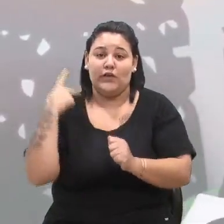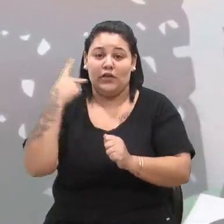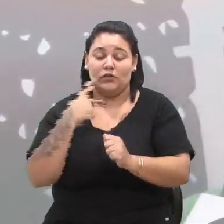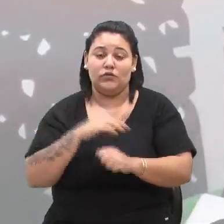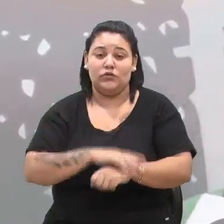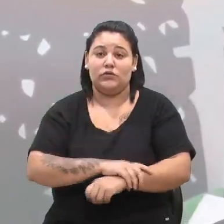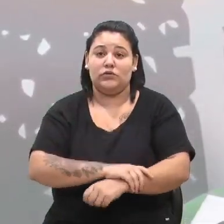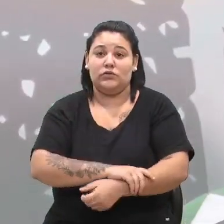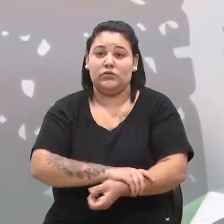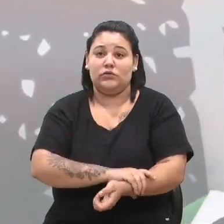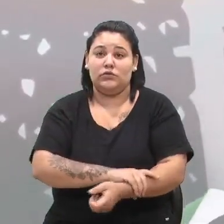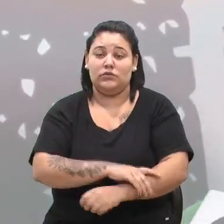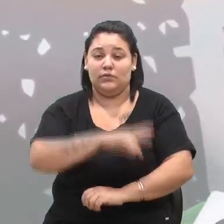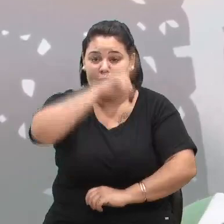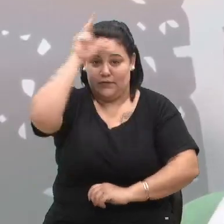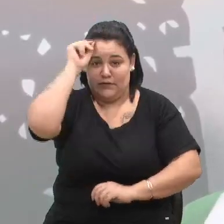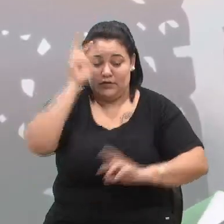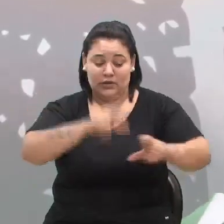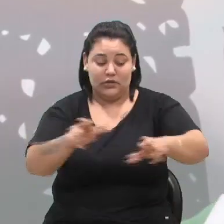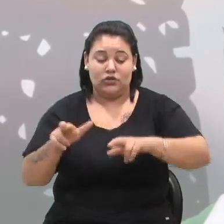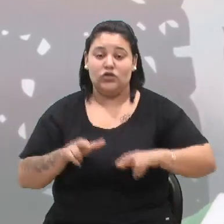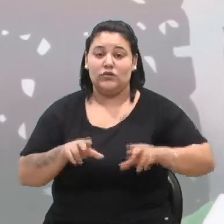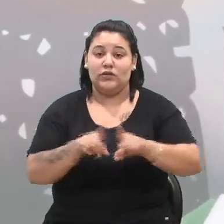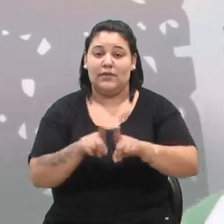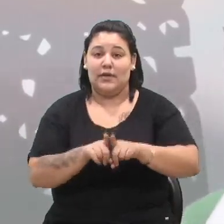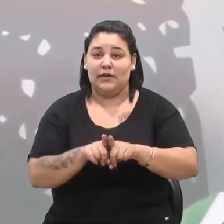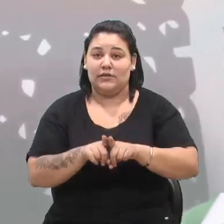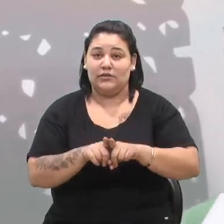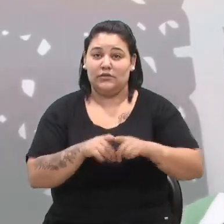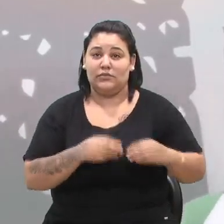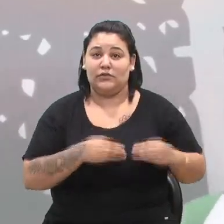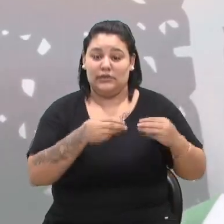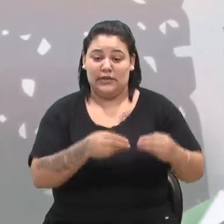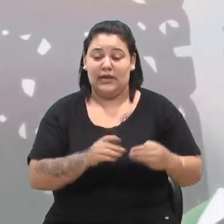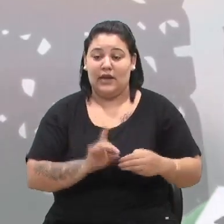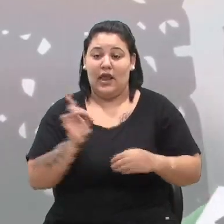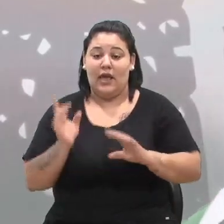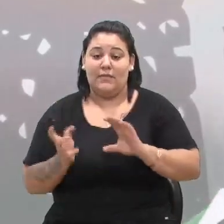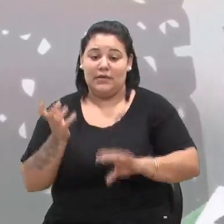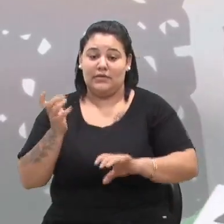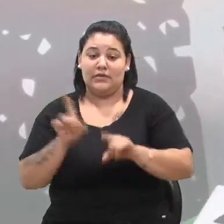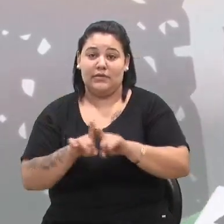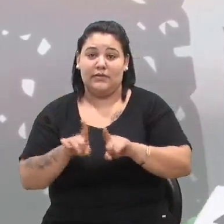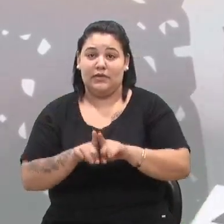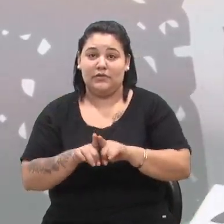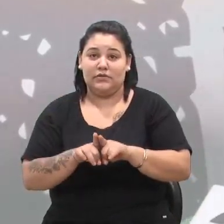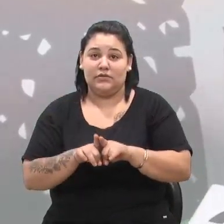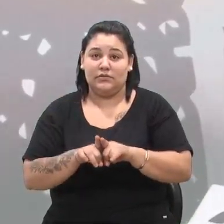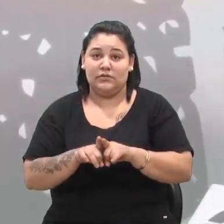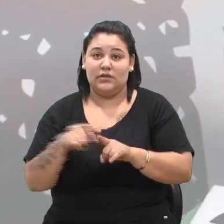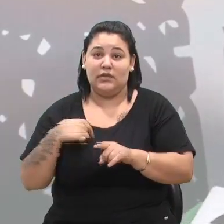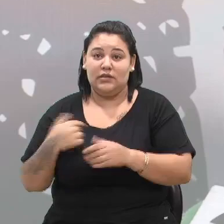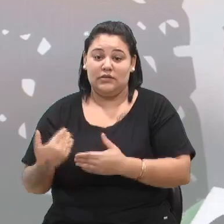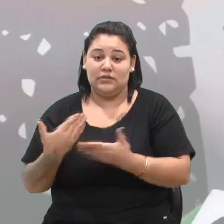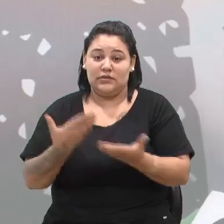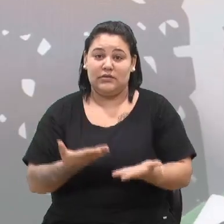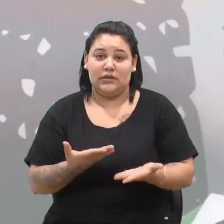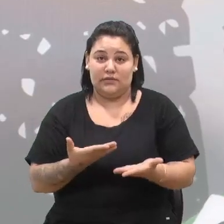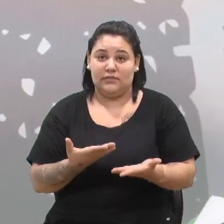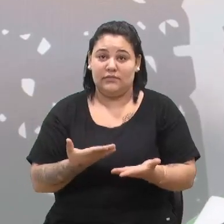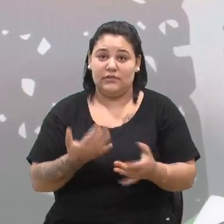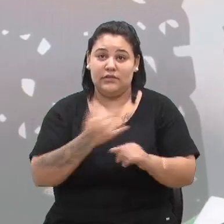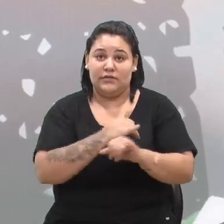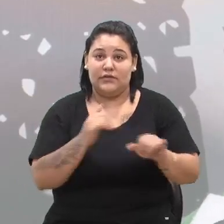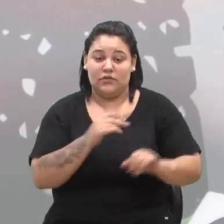vereadores, prefeitos da região no Ministério, lá em Brasília, e foi nos dada essa notícia. No